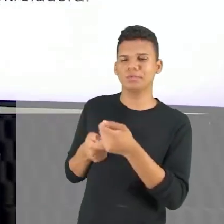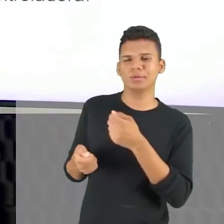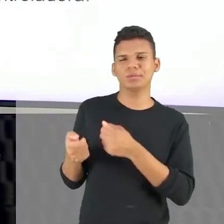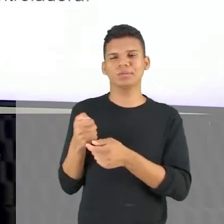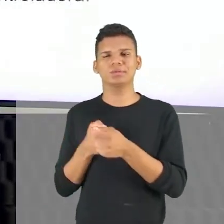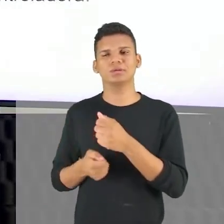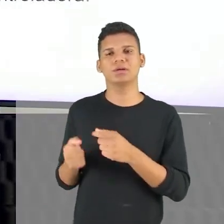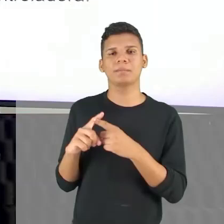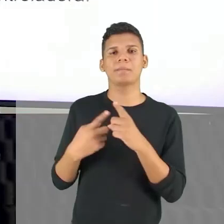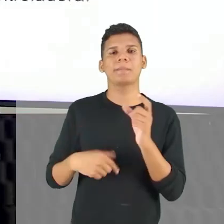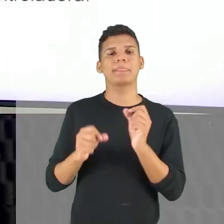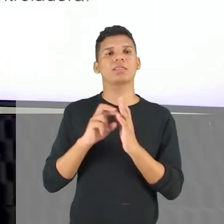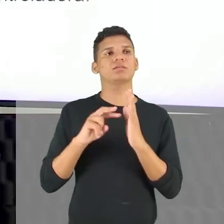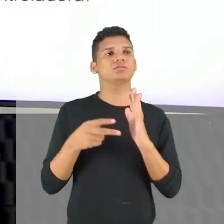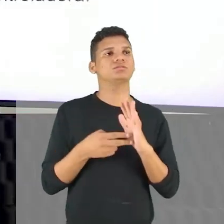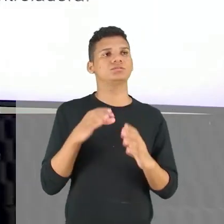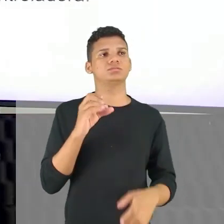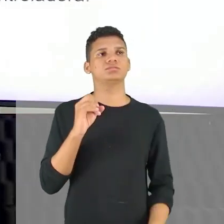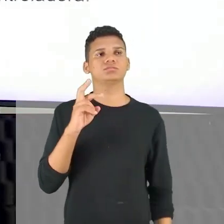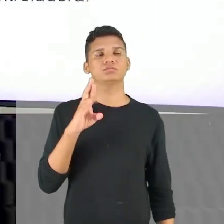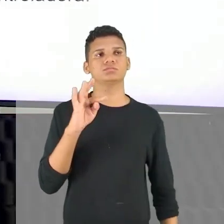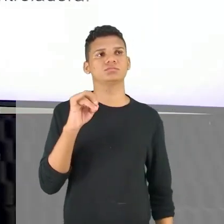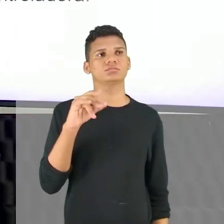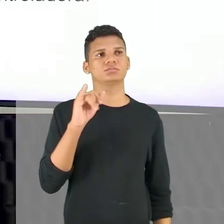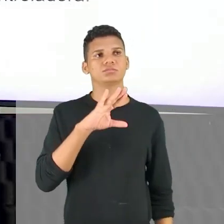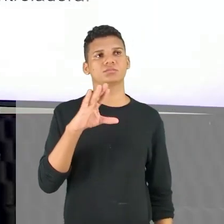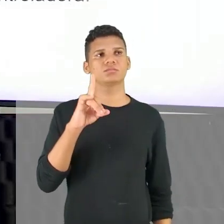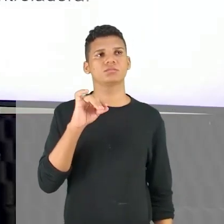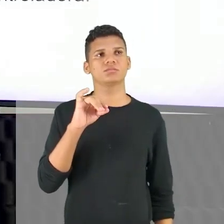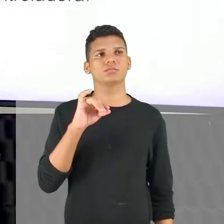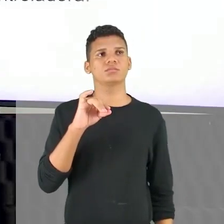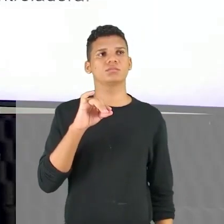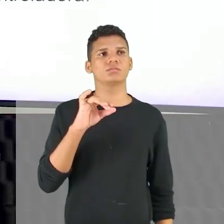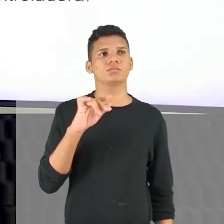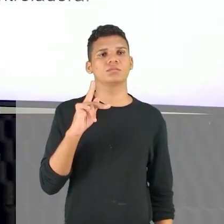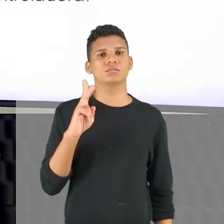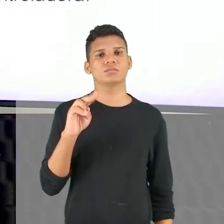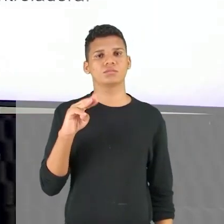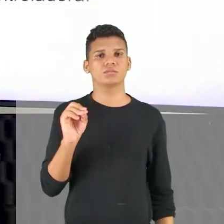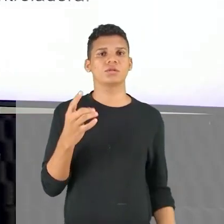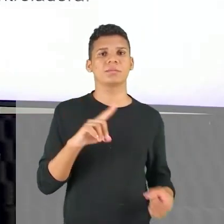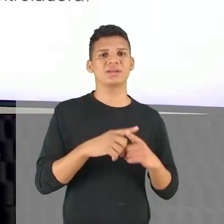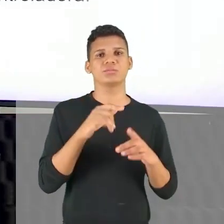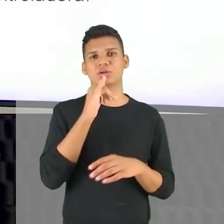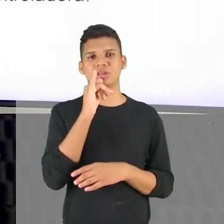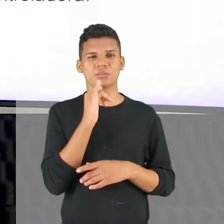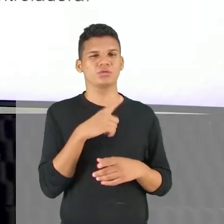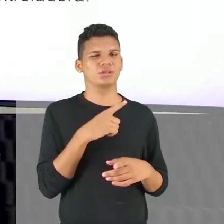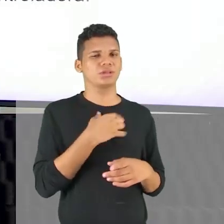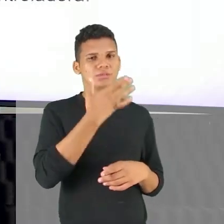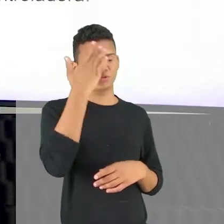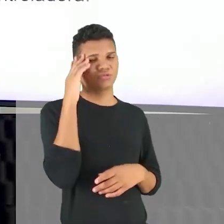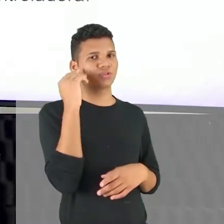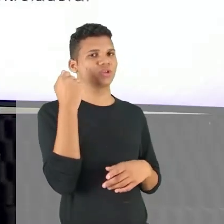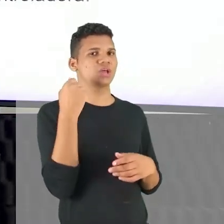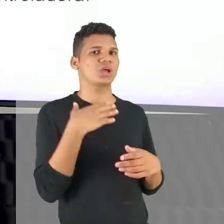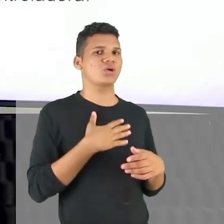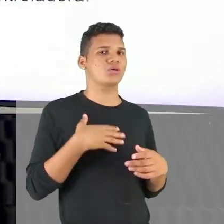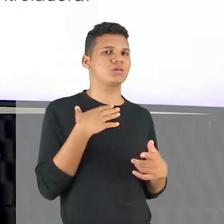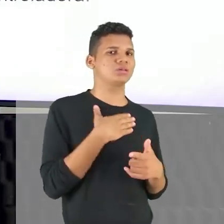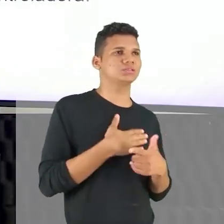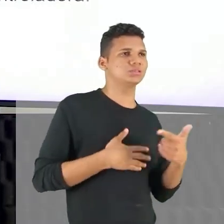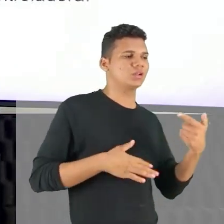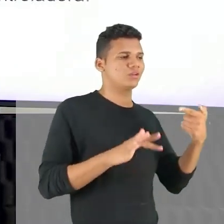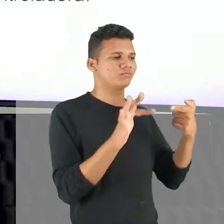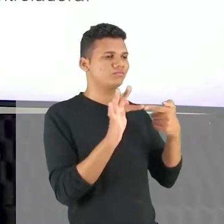que é cortina de fumaça? Vou dar um exemplo para vocês, em grande parte de vocês joga ali o Free Fire, né? Existe uma tática do jogo que